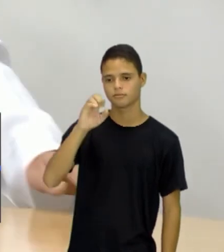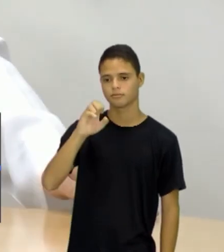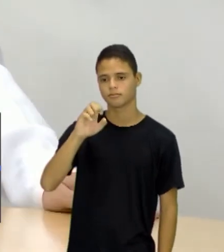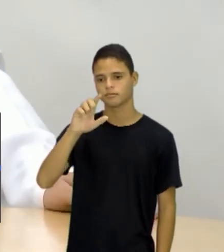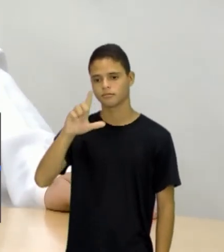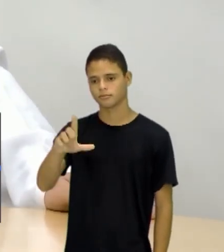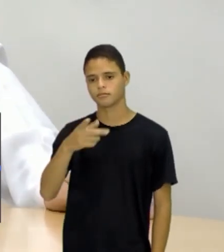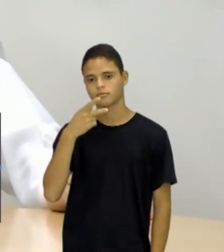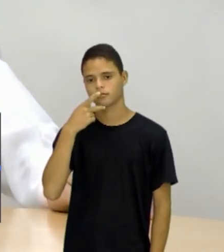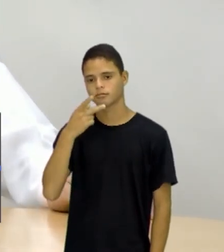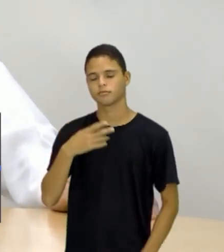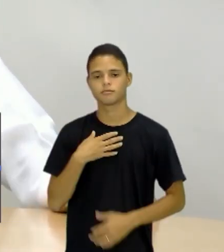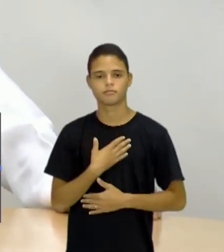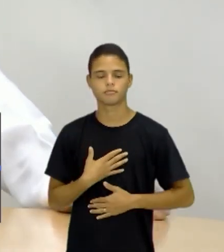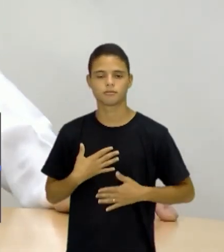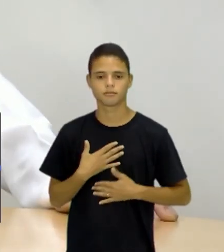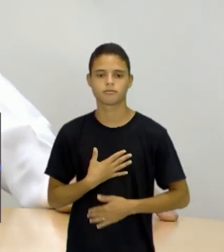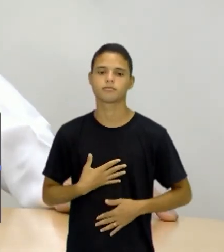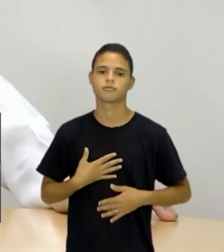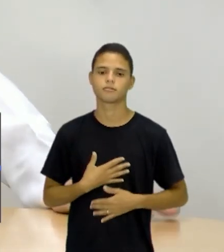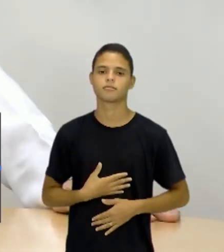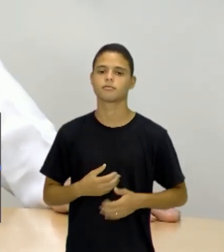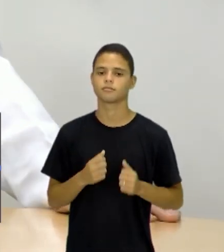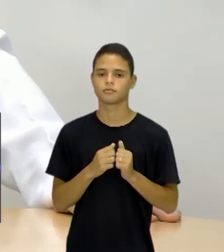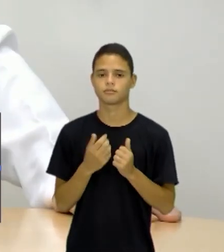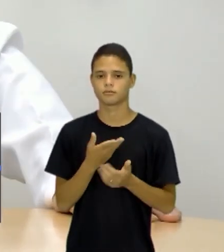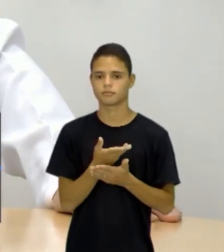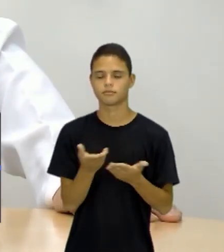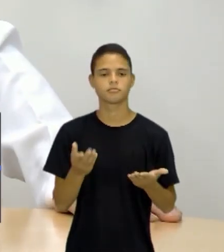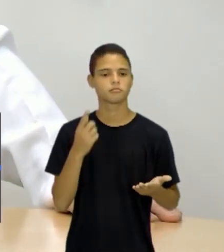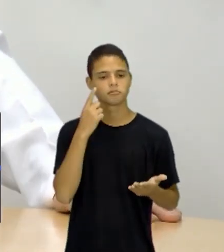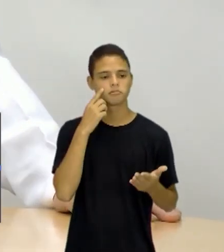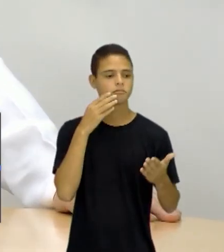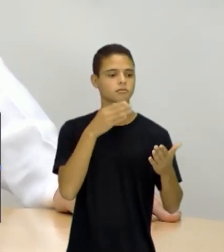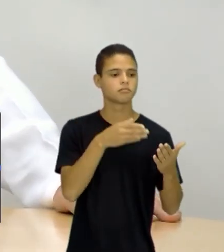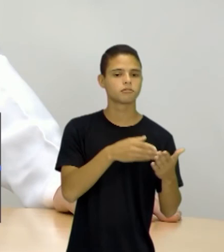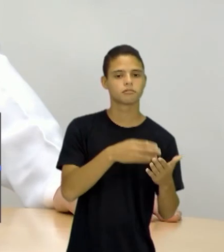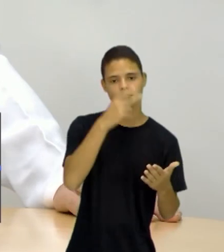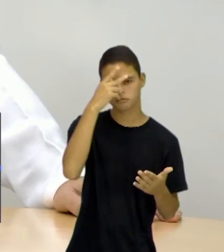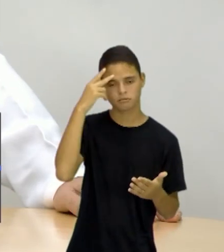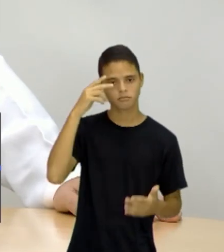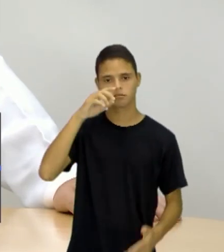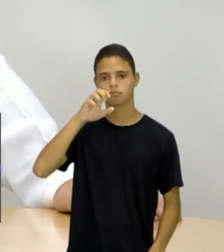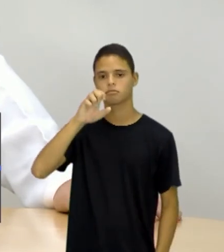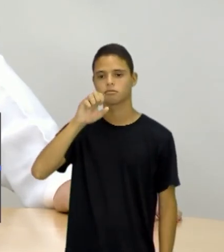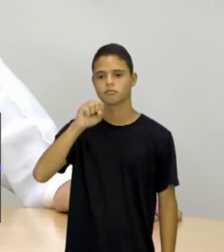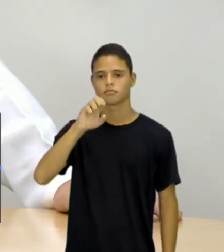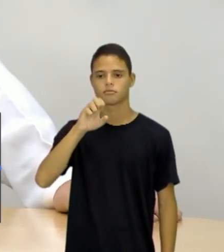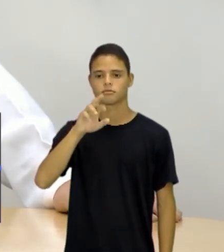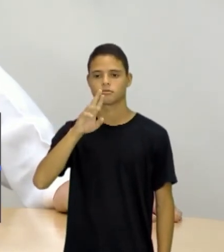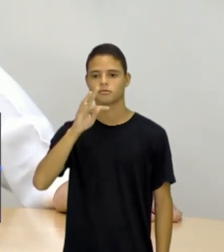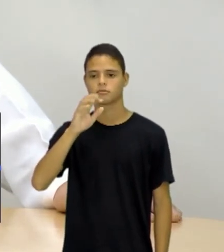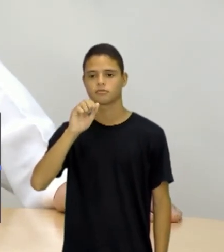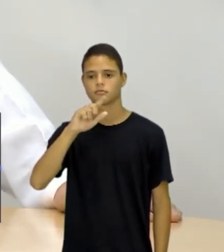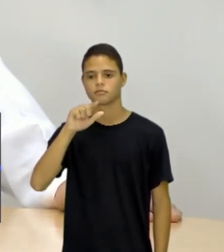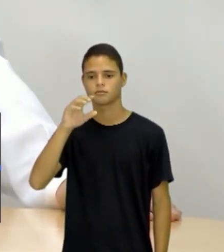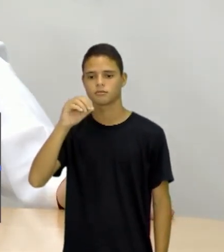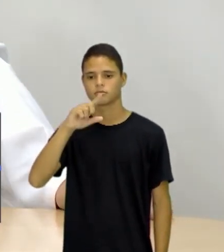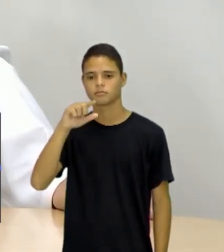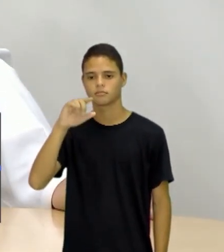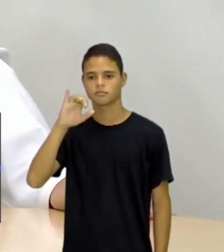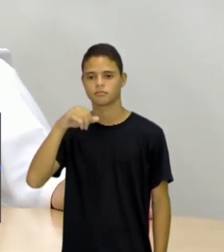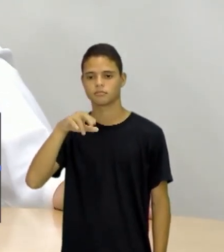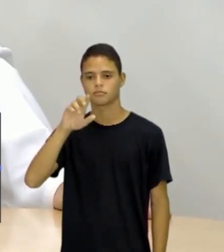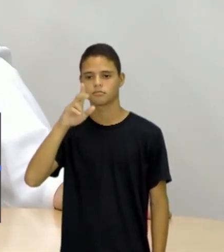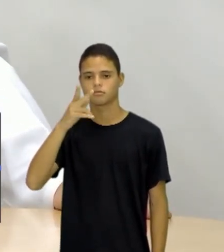estar com vocês aqui. Ó. Eu vi que chegou aqui o pessoal de Sertãozinho, lá da Escola Ferrútil, e também o pessoal do Soinco 2. Quero dizer